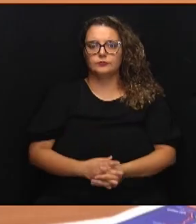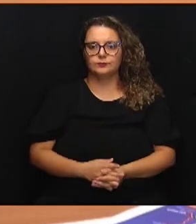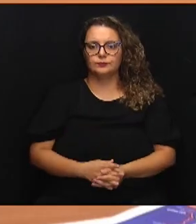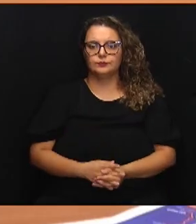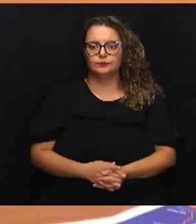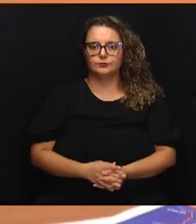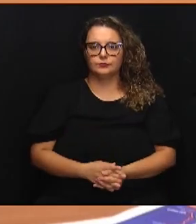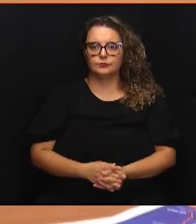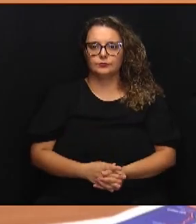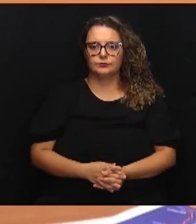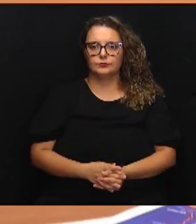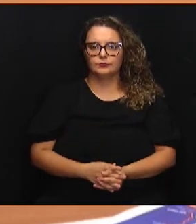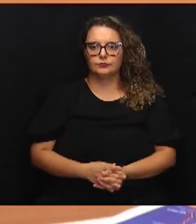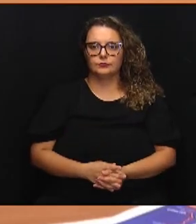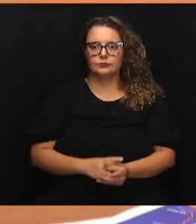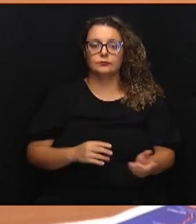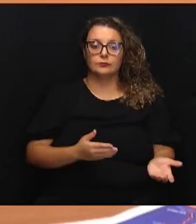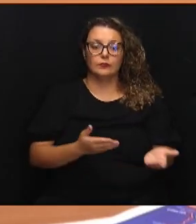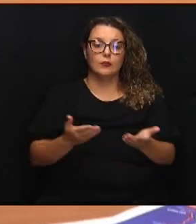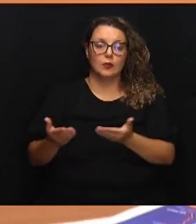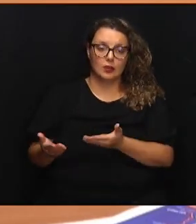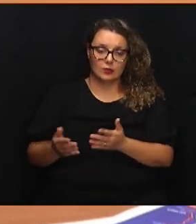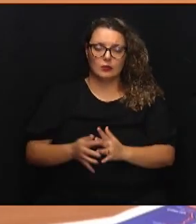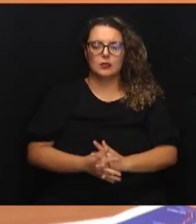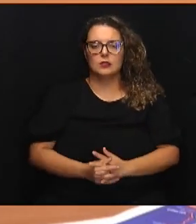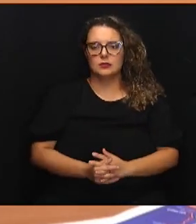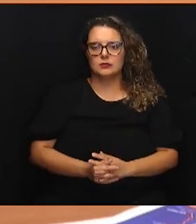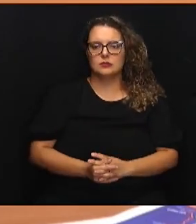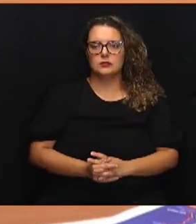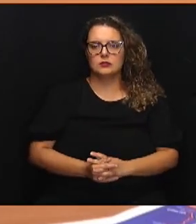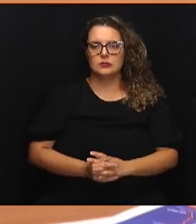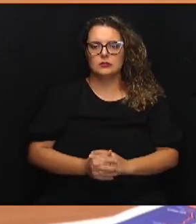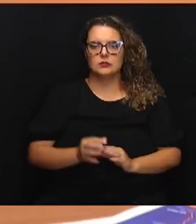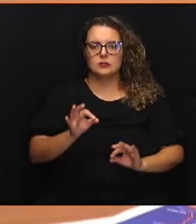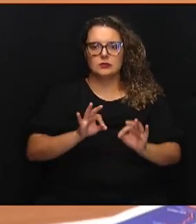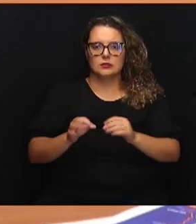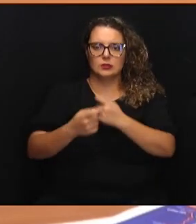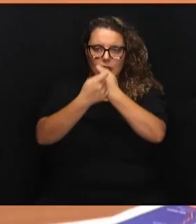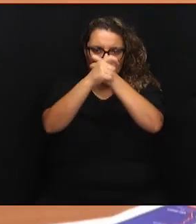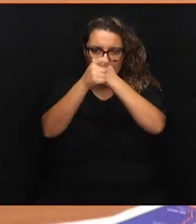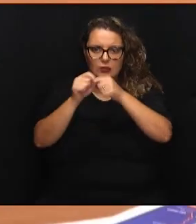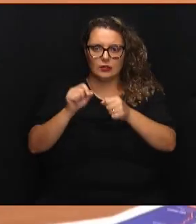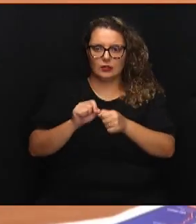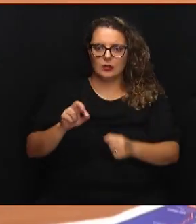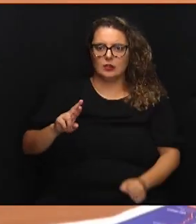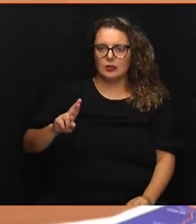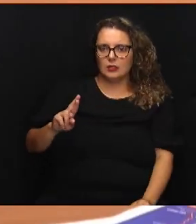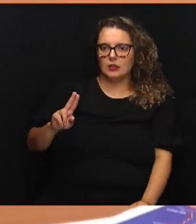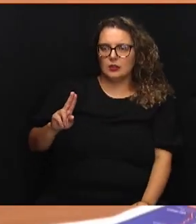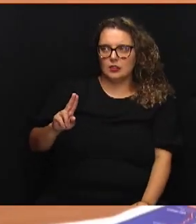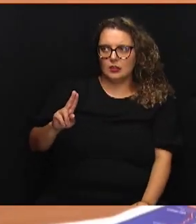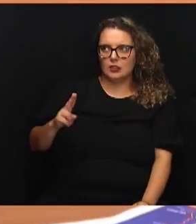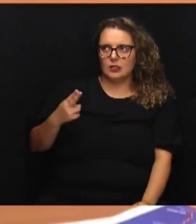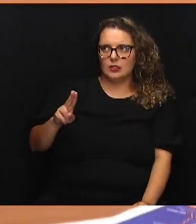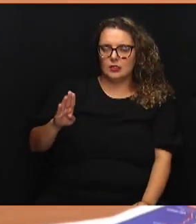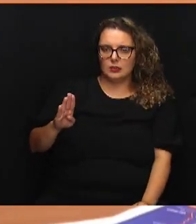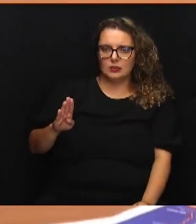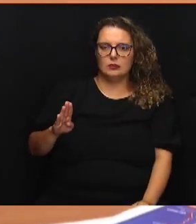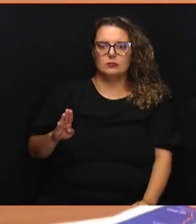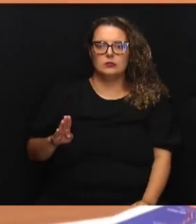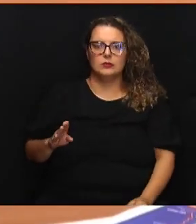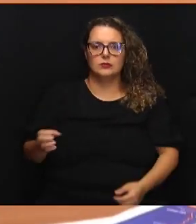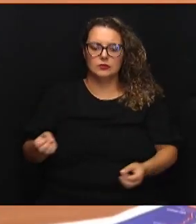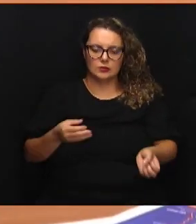para apresentação do projeto que a PUC fez do Hub de Inovação a ser implantado